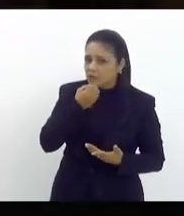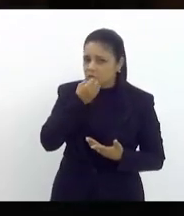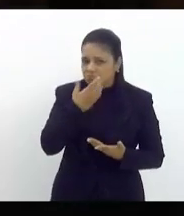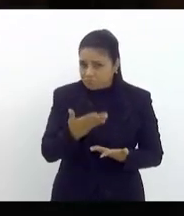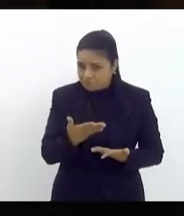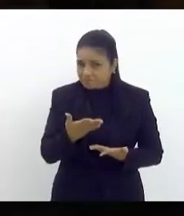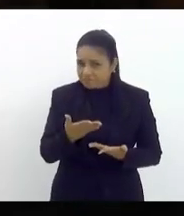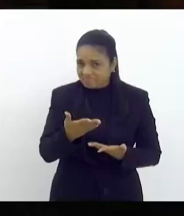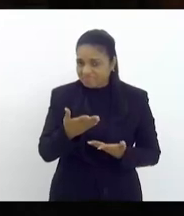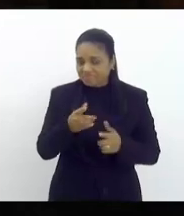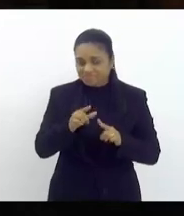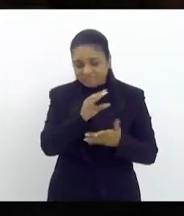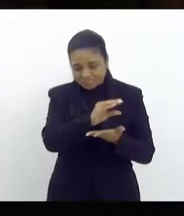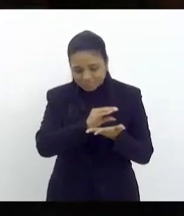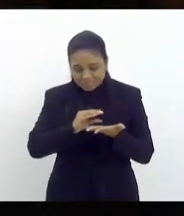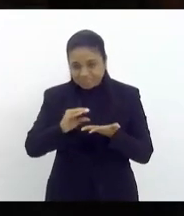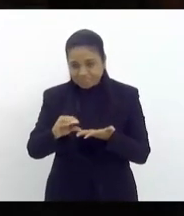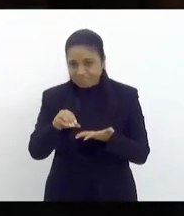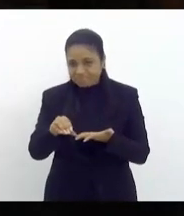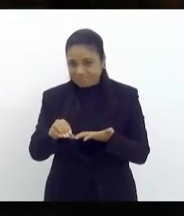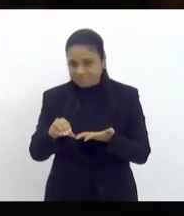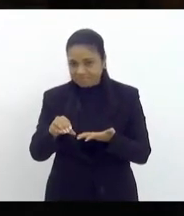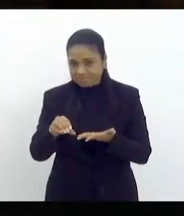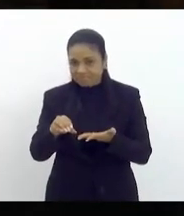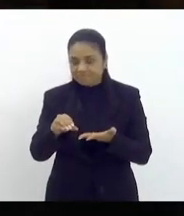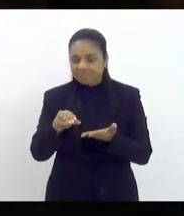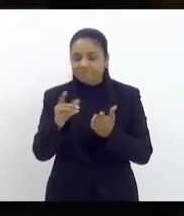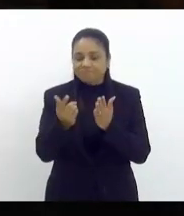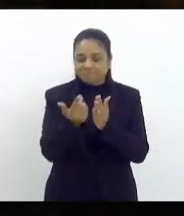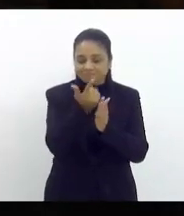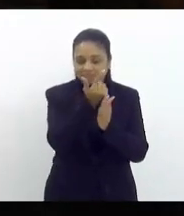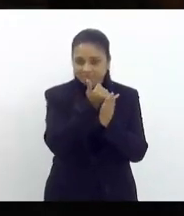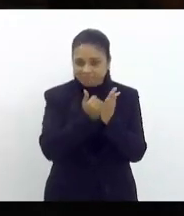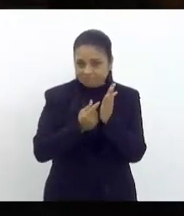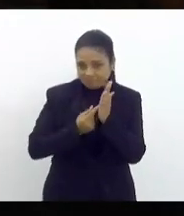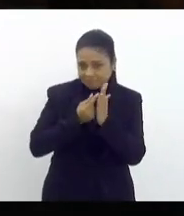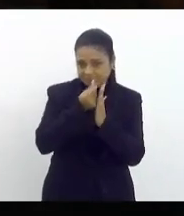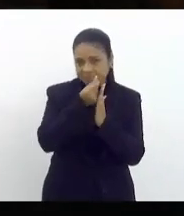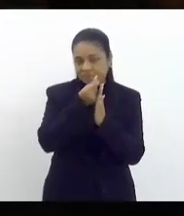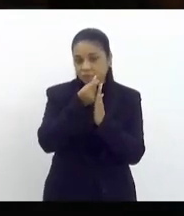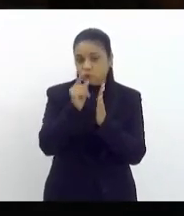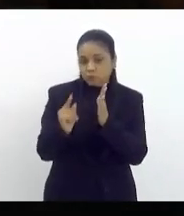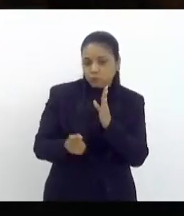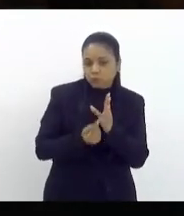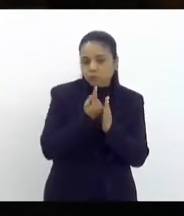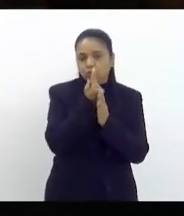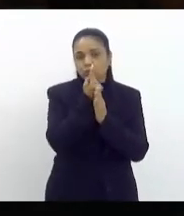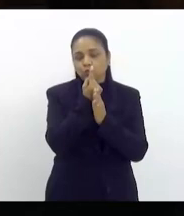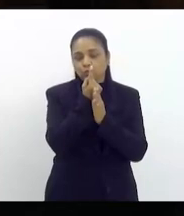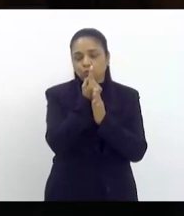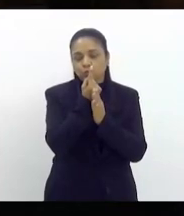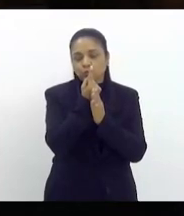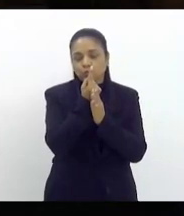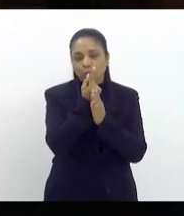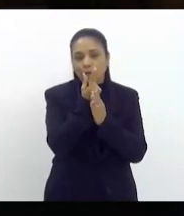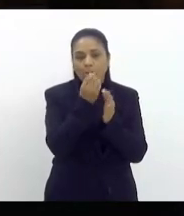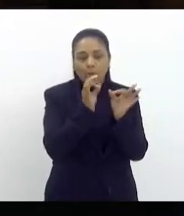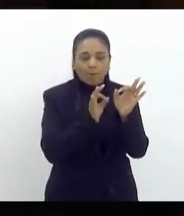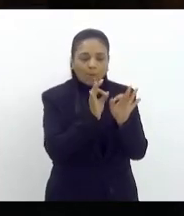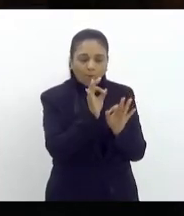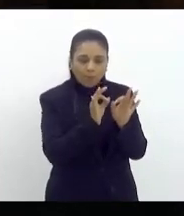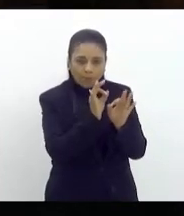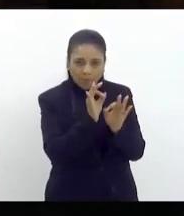que os recursos empenhados orçamentariamente num único programa de transferência de renda tenha